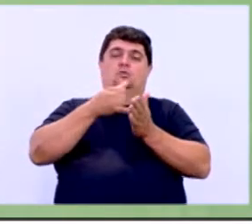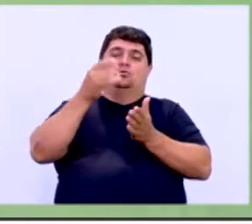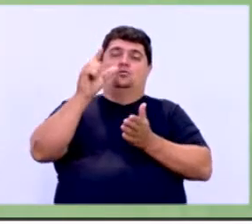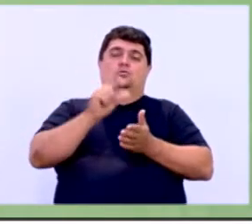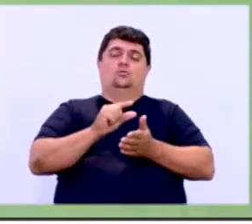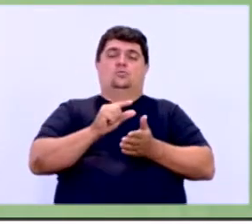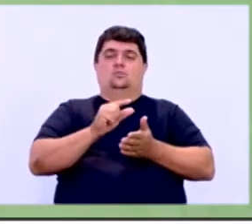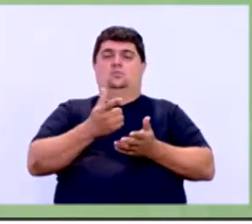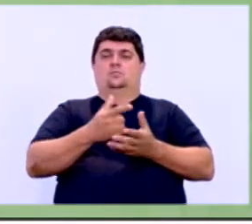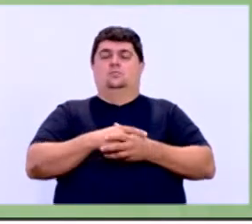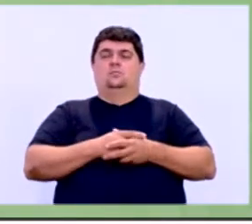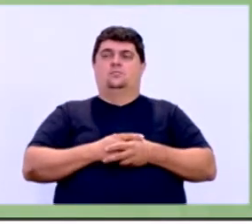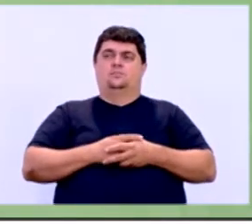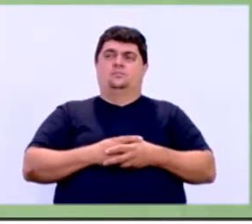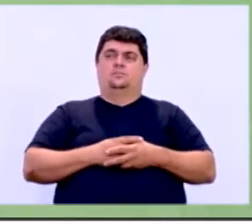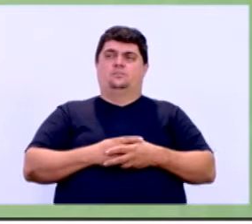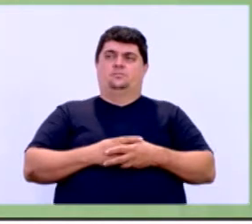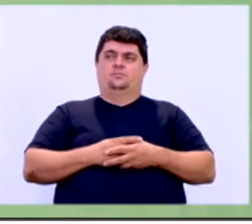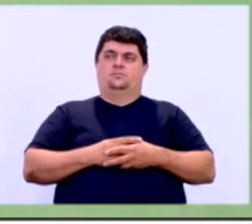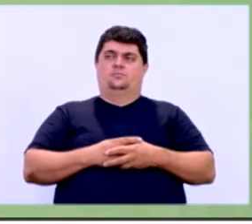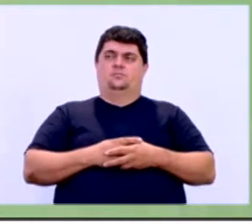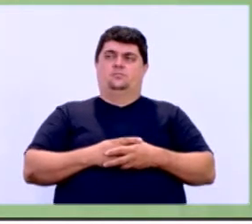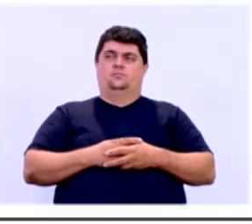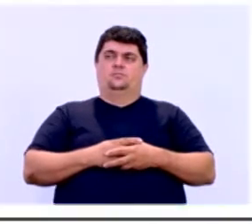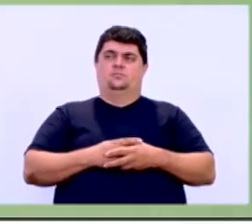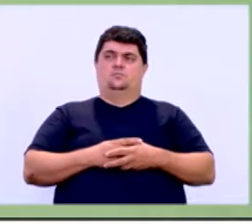financiamento e uma melhor taxa. Tá?